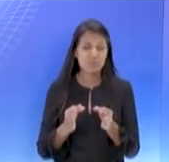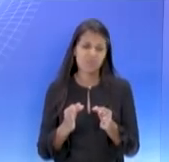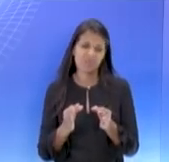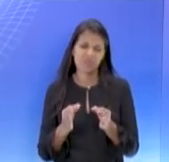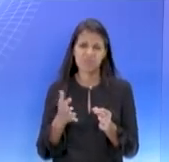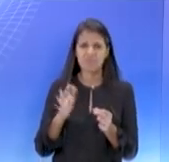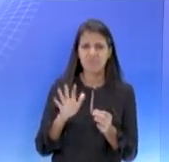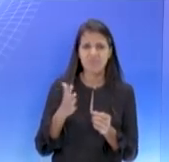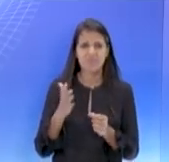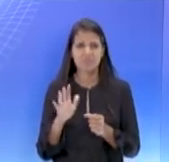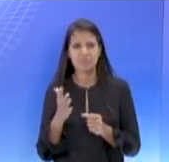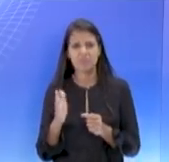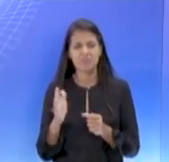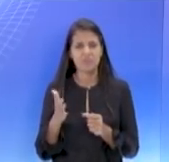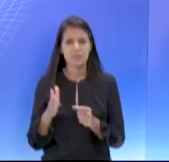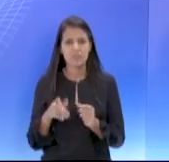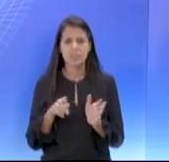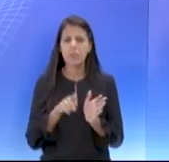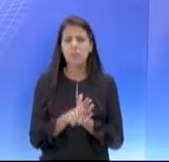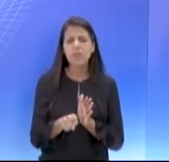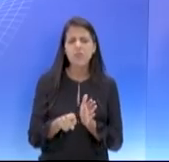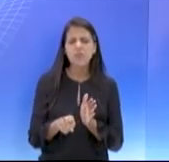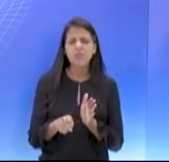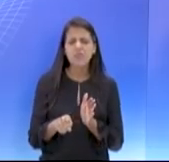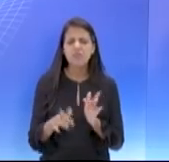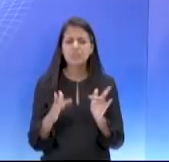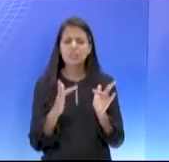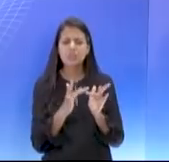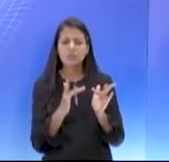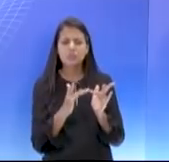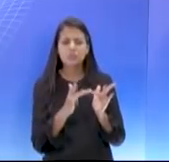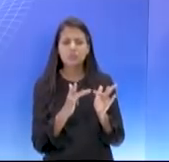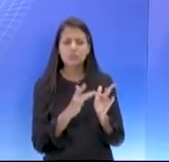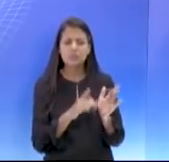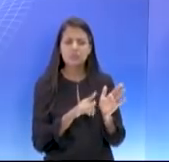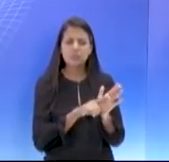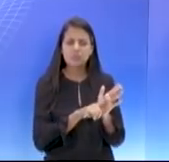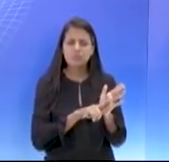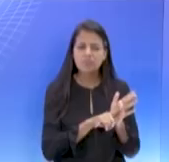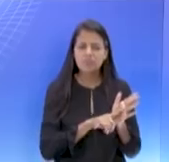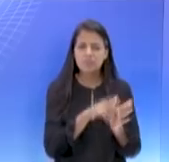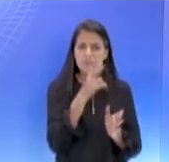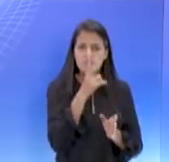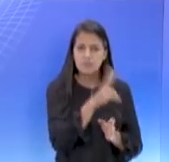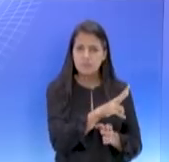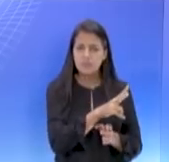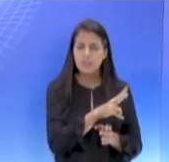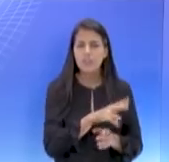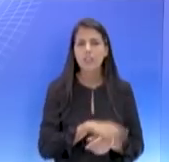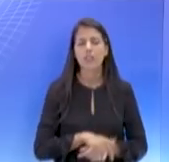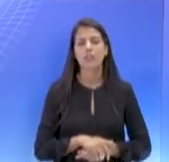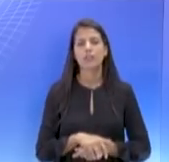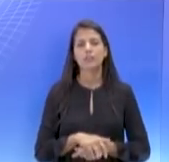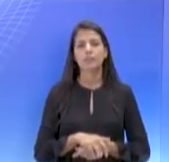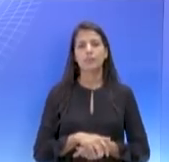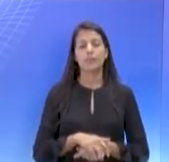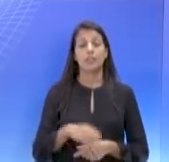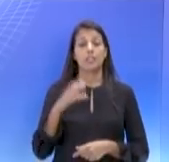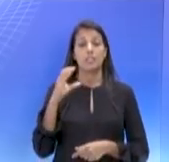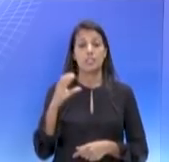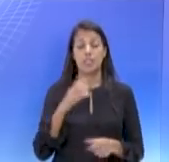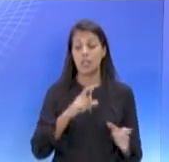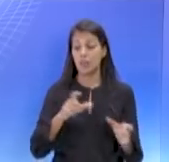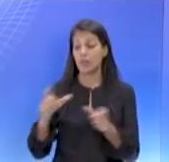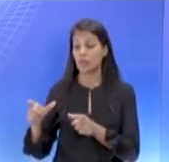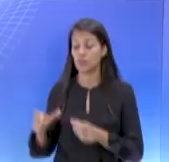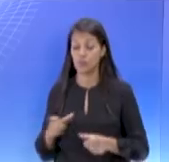que está falando o enunciado? E é o enunciado que manda, né? Então, vamos ver a letra C. Espaço e sobrevivência